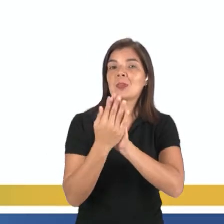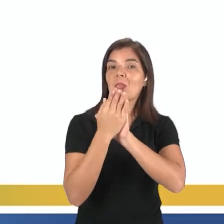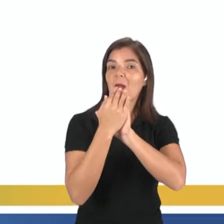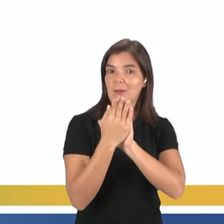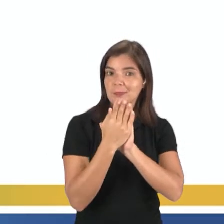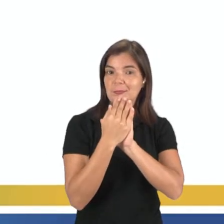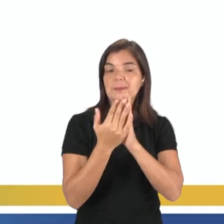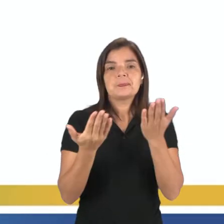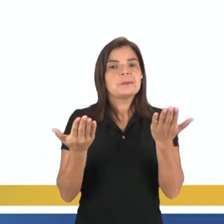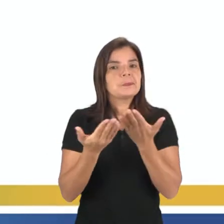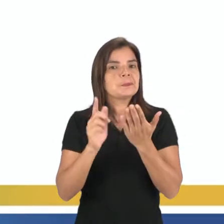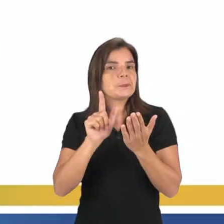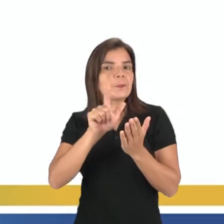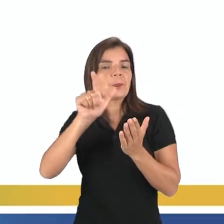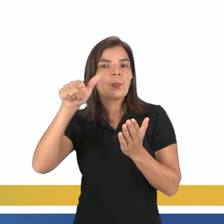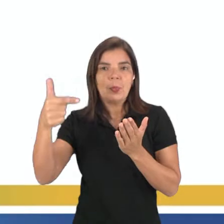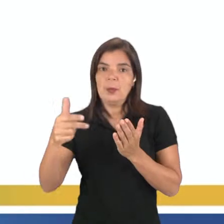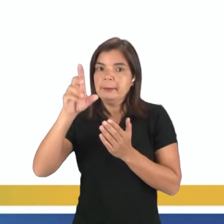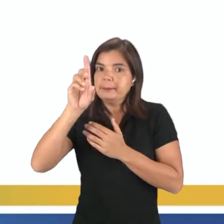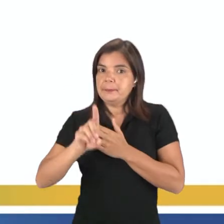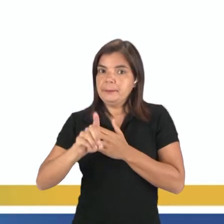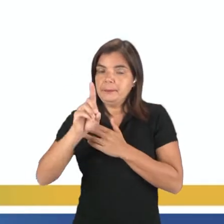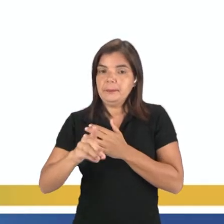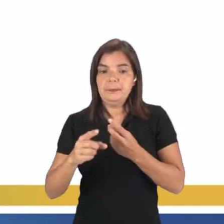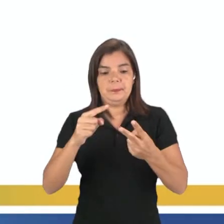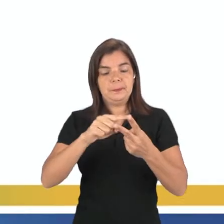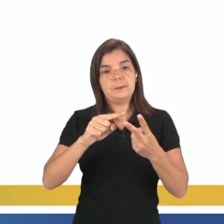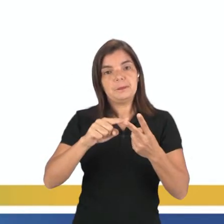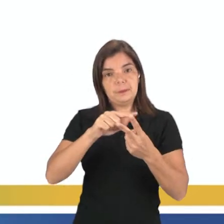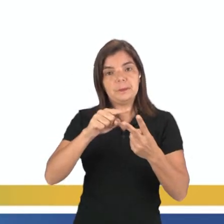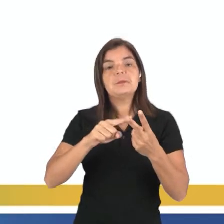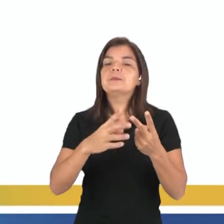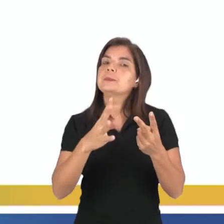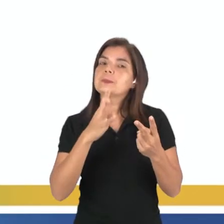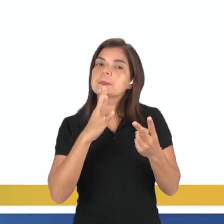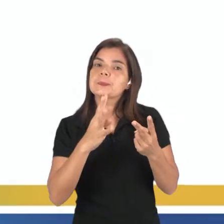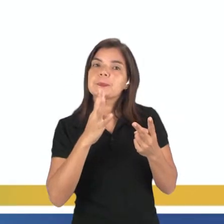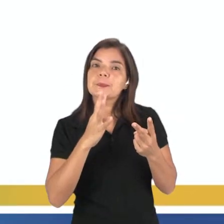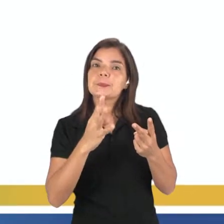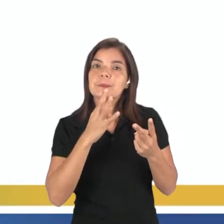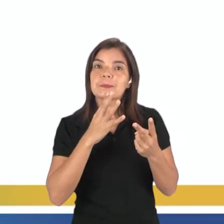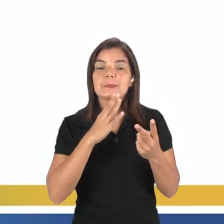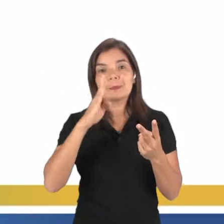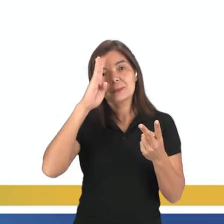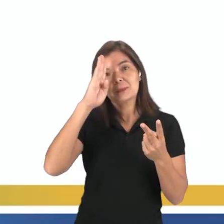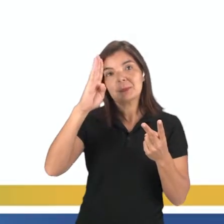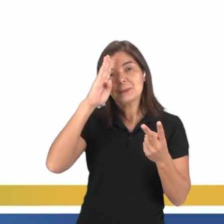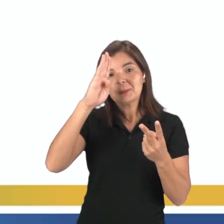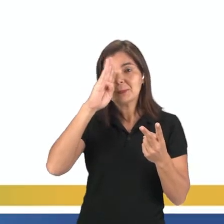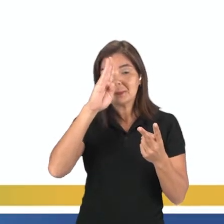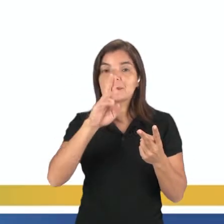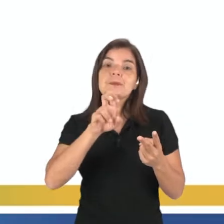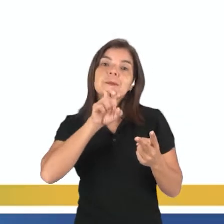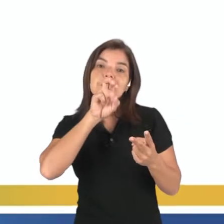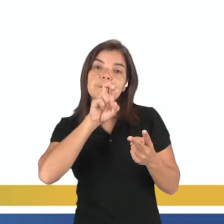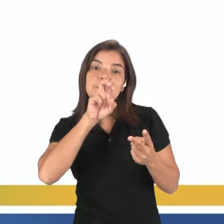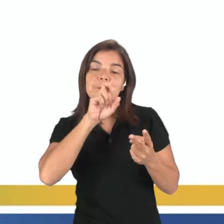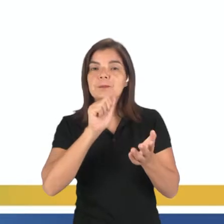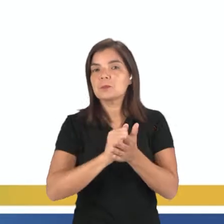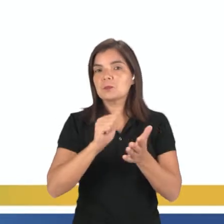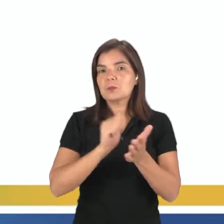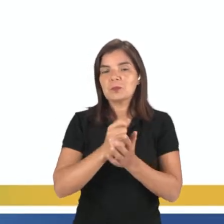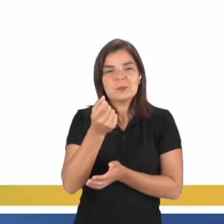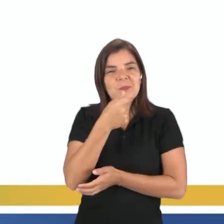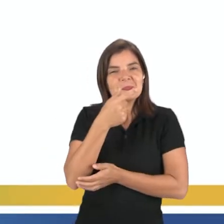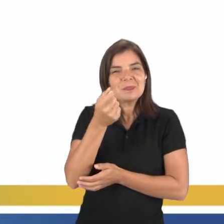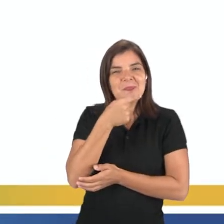produto. Agora, olha ao lado, né? Você vê os dois personagens muito conhecidos, principalmente a Mônica, e tem escrito uma